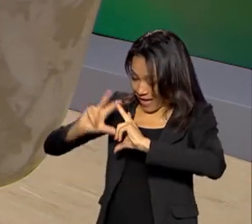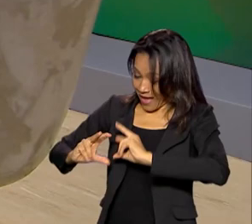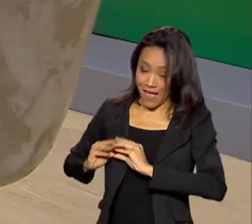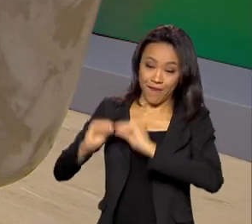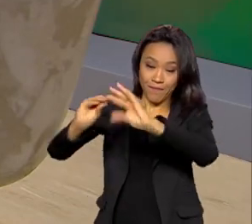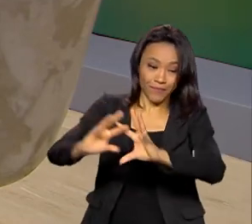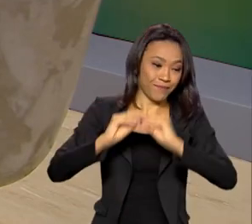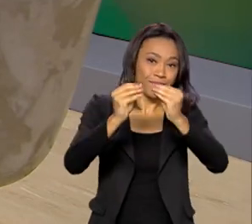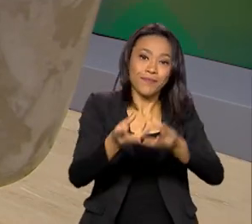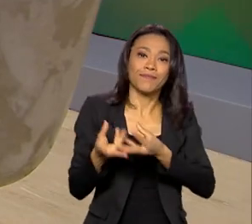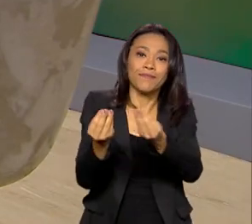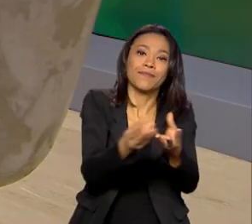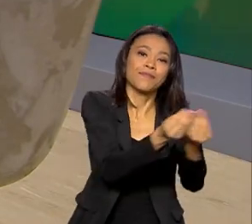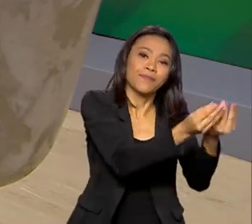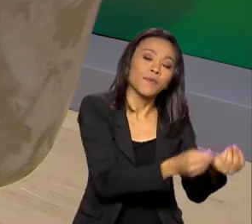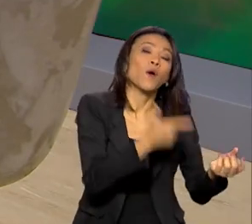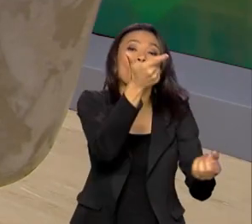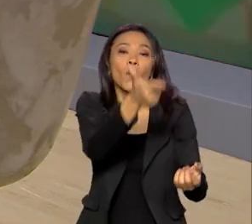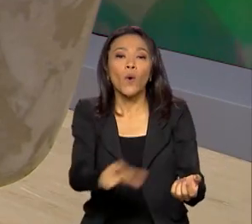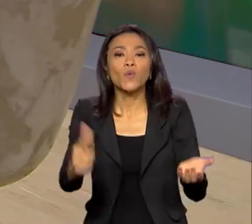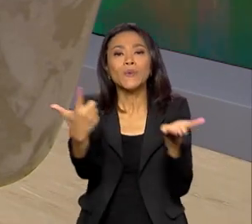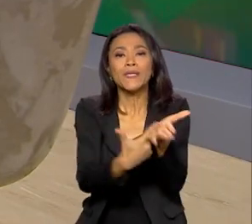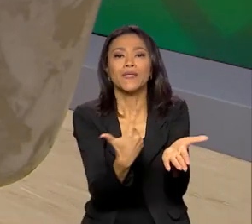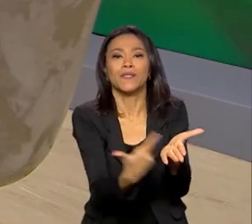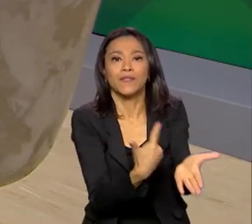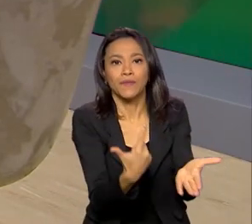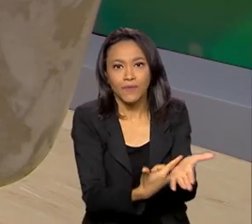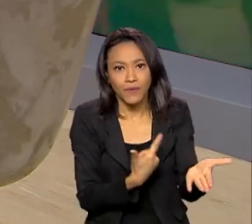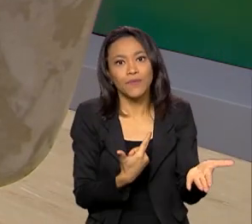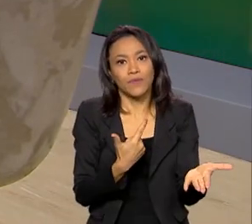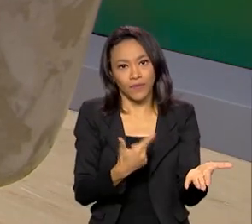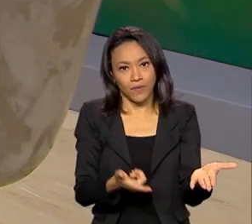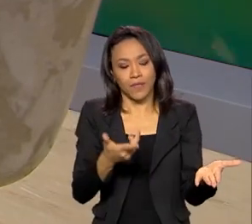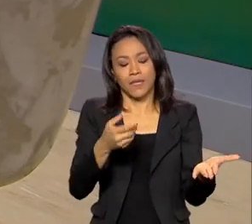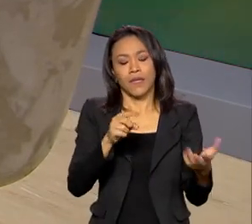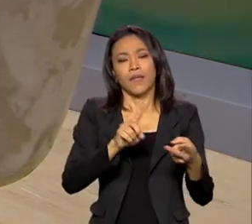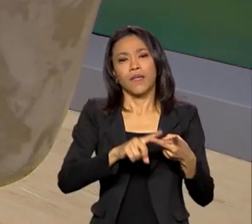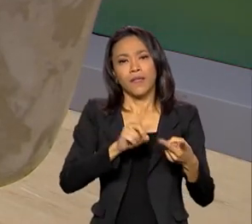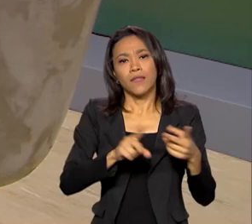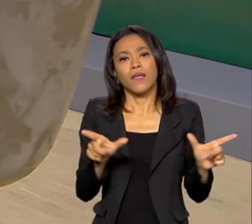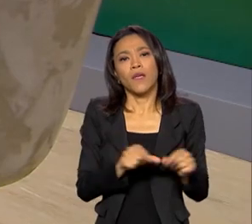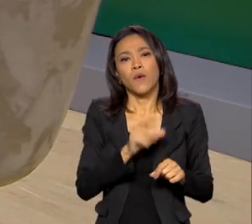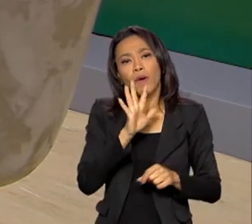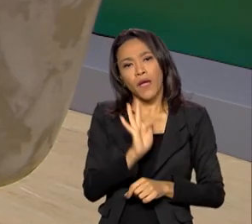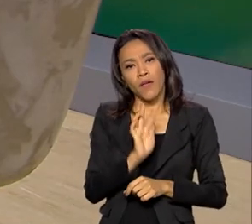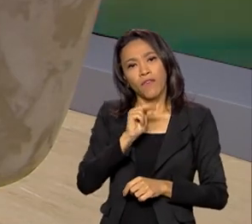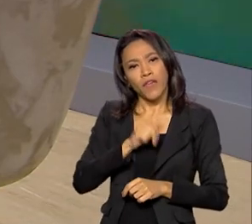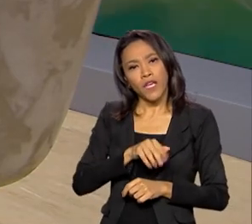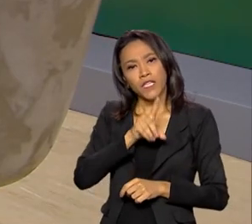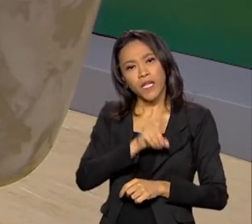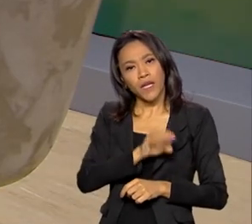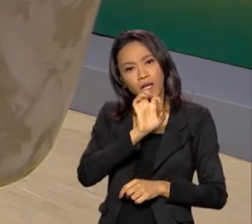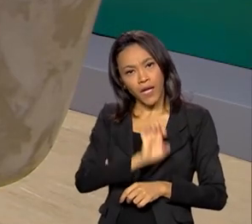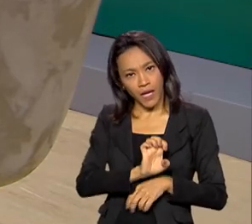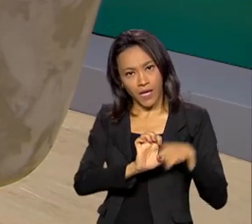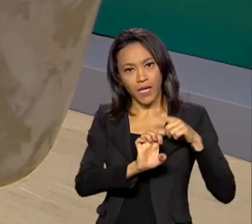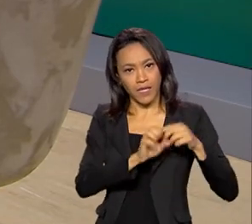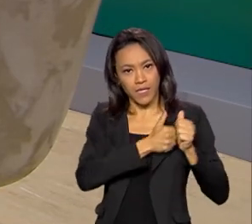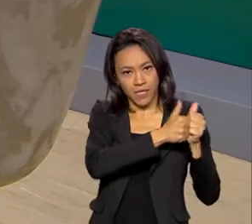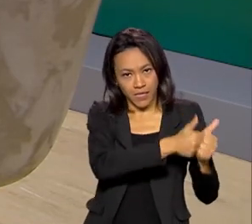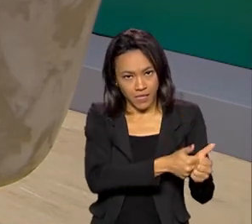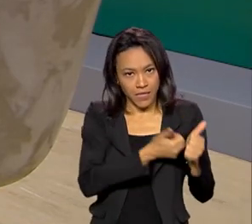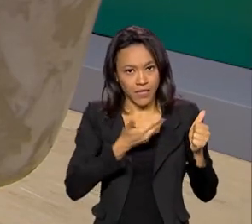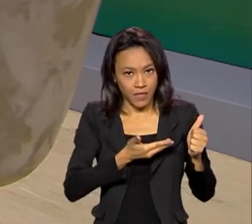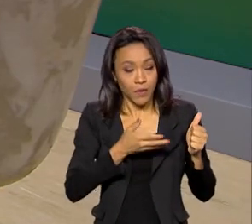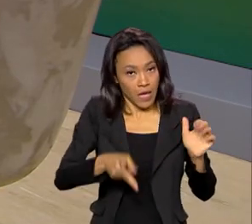a entrega de livros didáticos dentro do Fundo Nacional do Desenvolvimento da Educação, FNDE. Né,